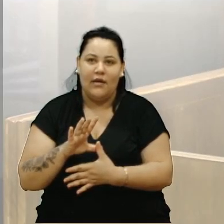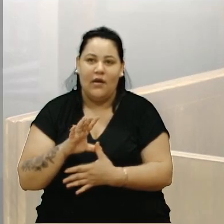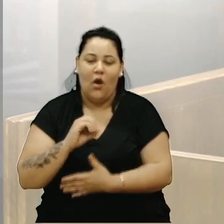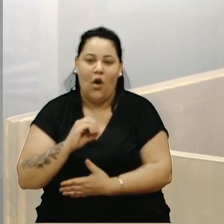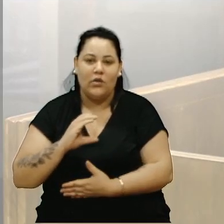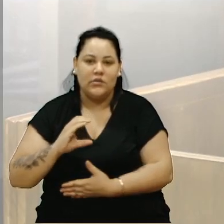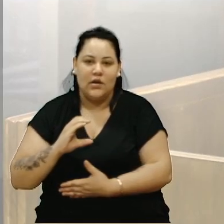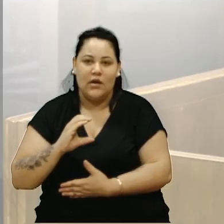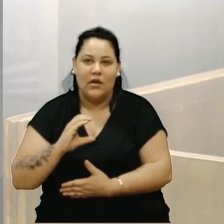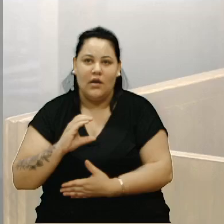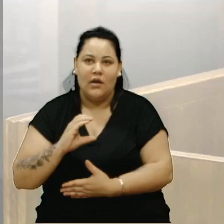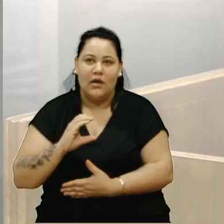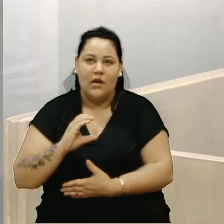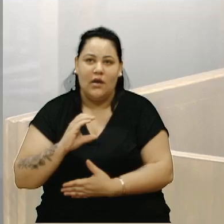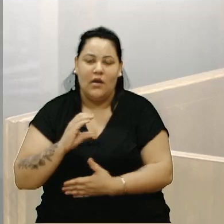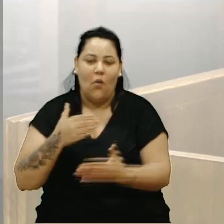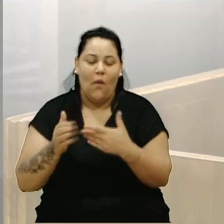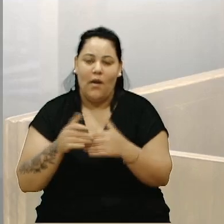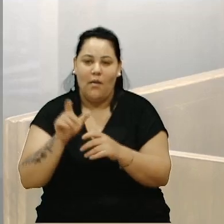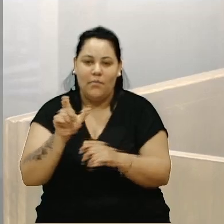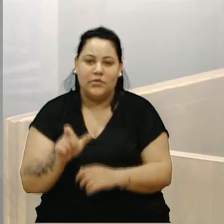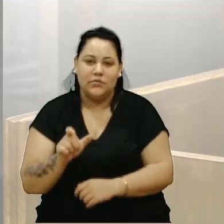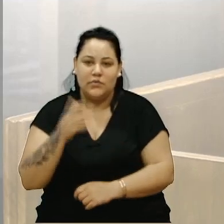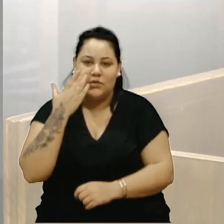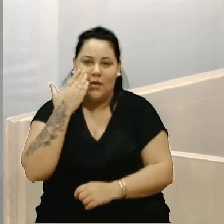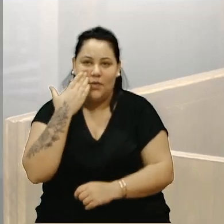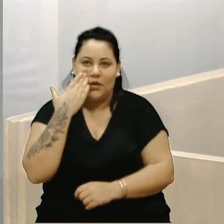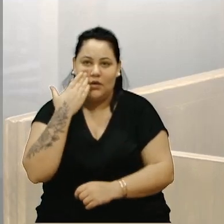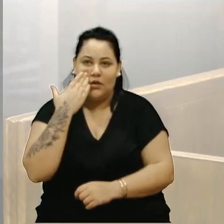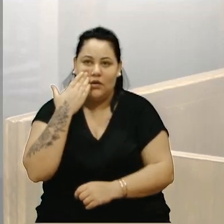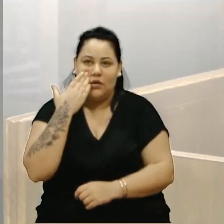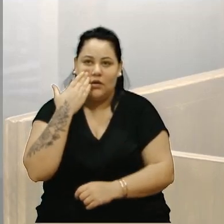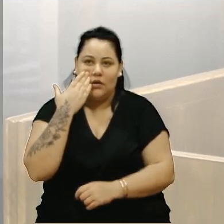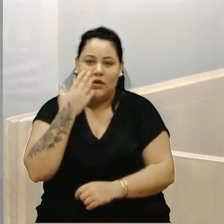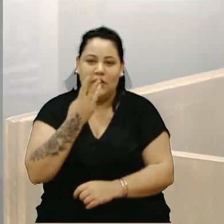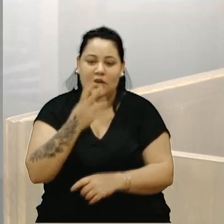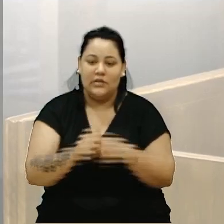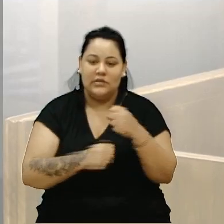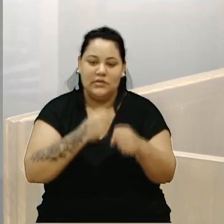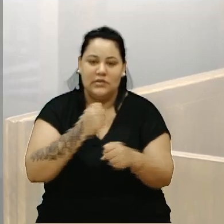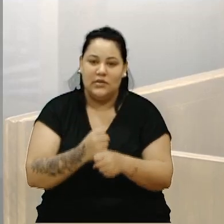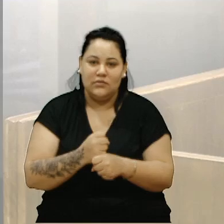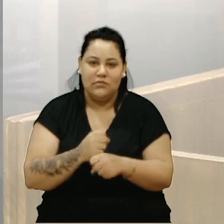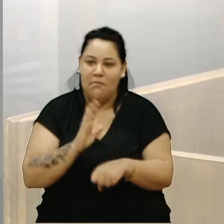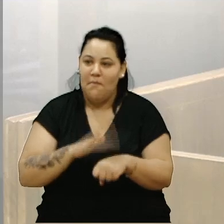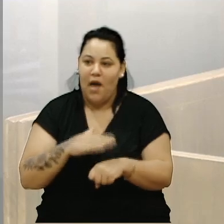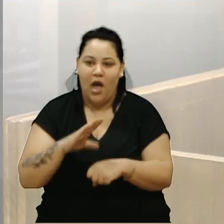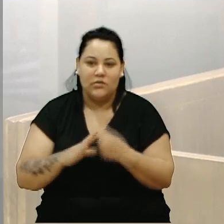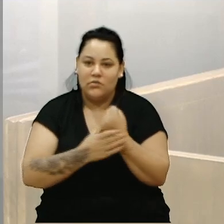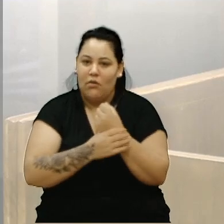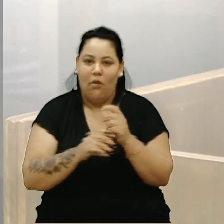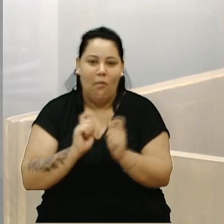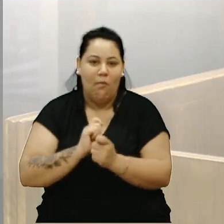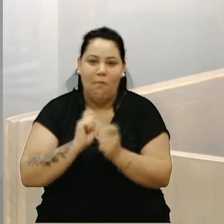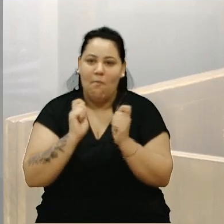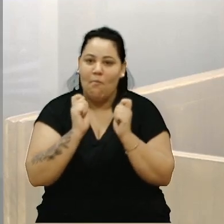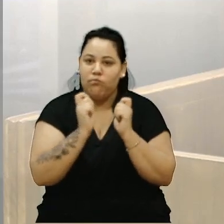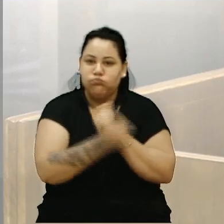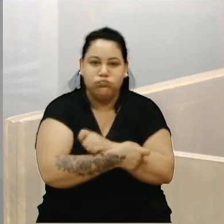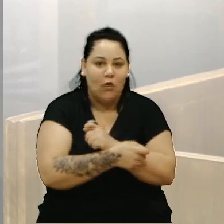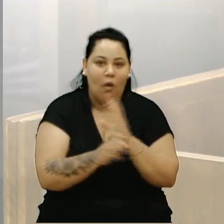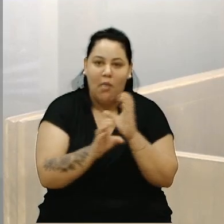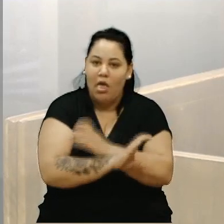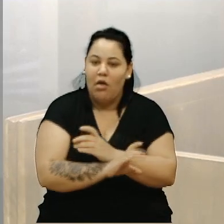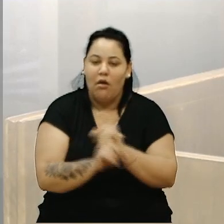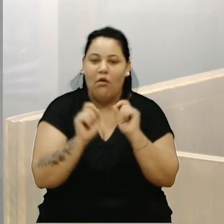ficar sabendo. O país mais perigoso do mundo, em 3 anos, passou a ser o país mais seguro do Ocidente. O que vocês